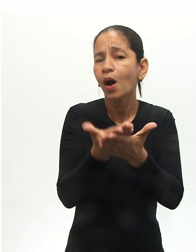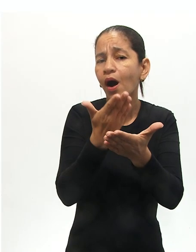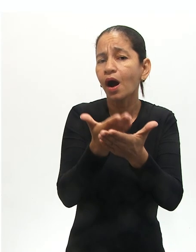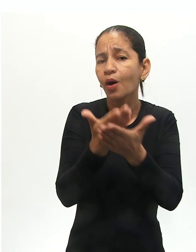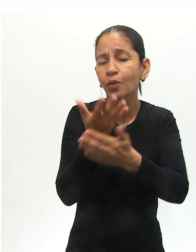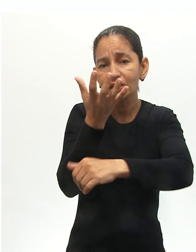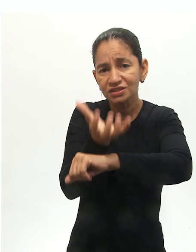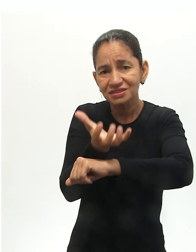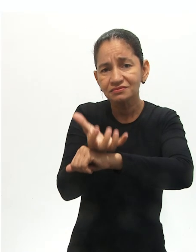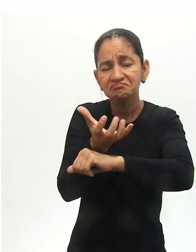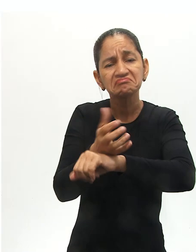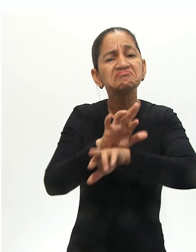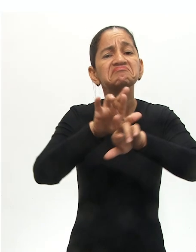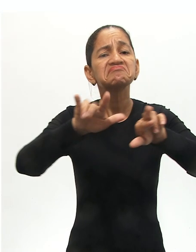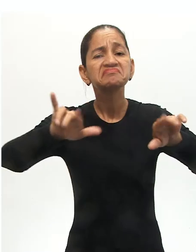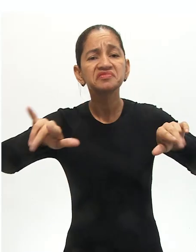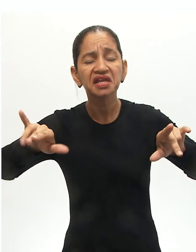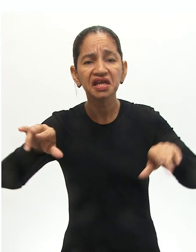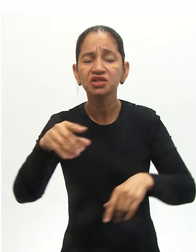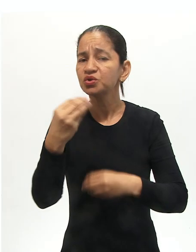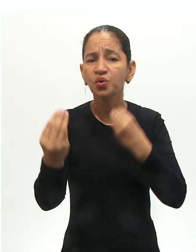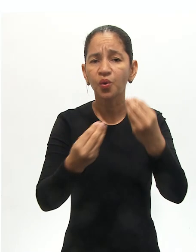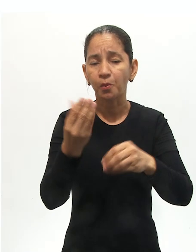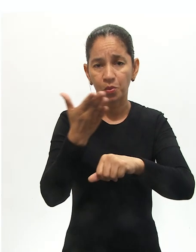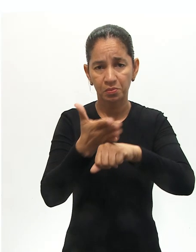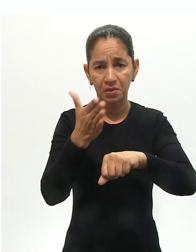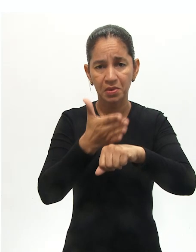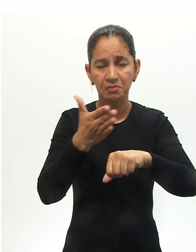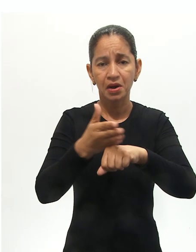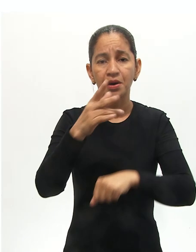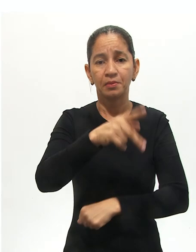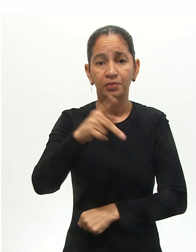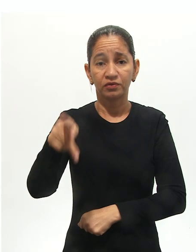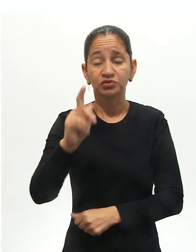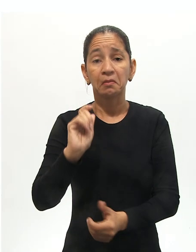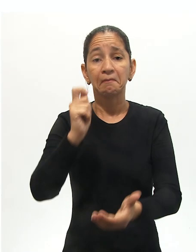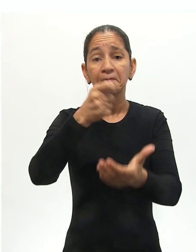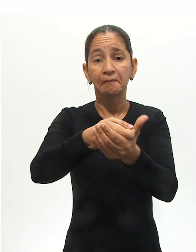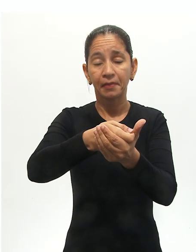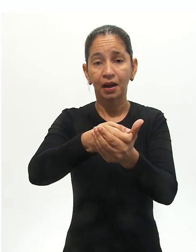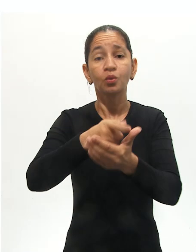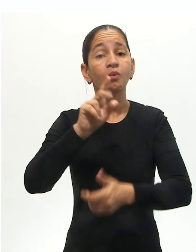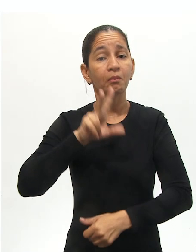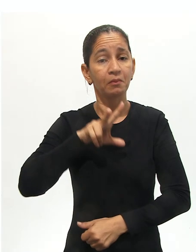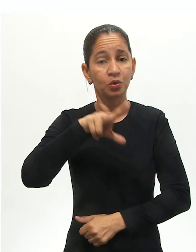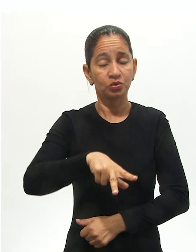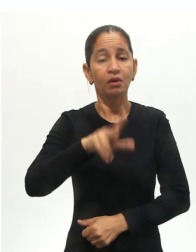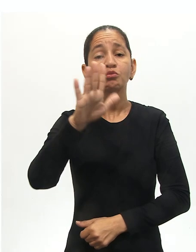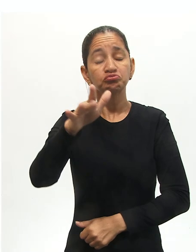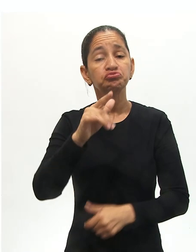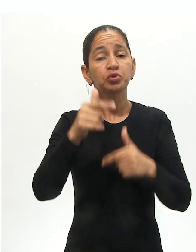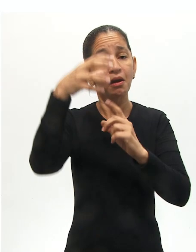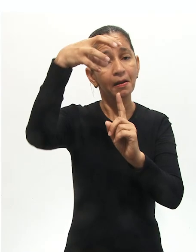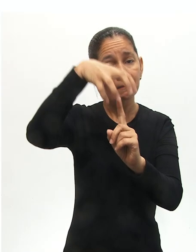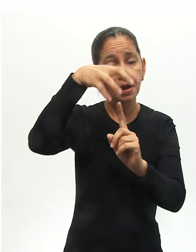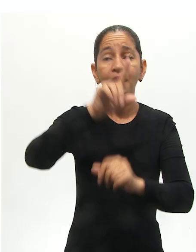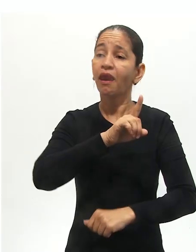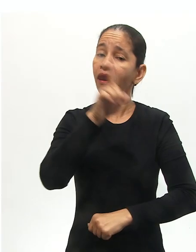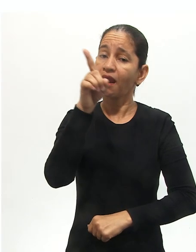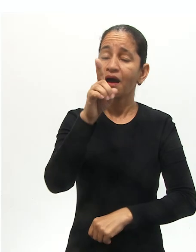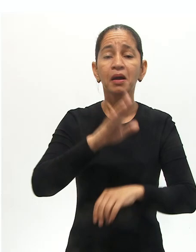eram disciplinas isoladas com professores pagos pela coroa via